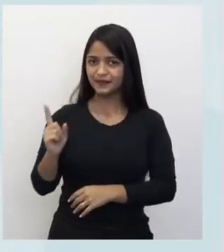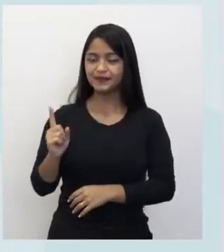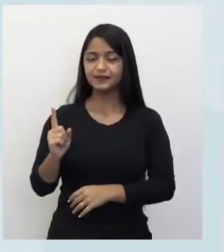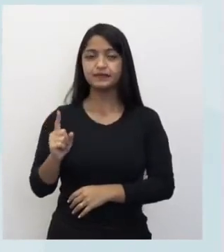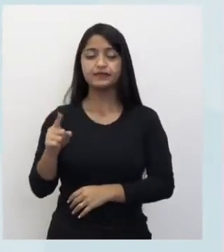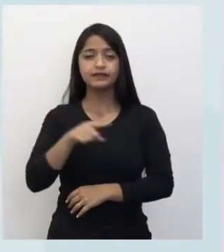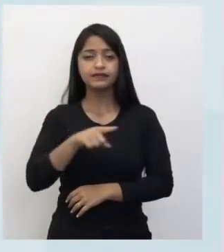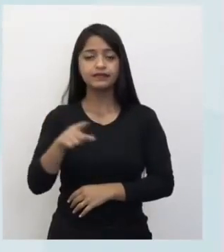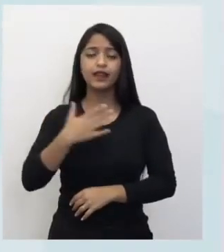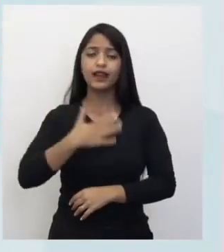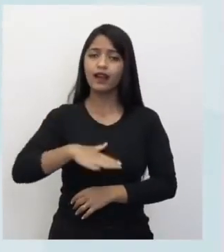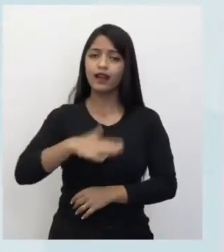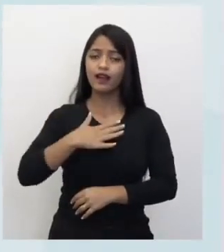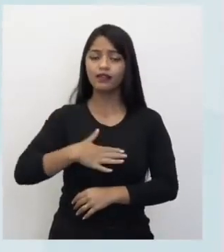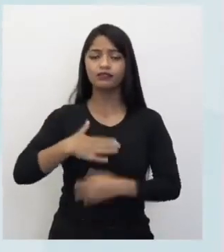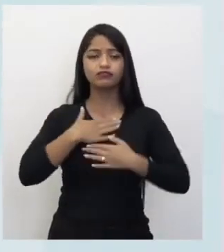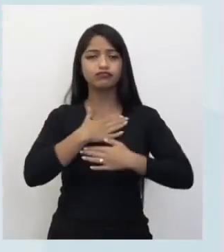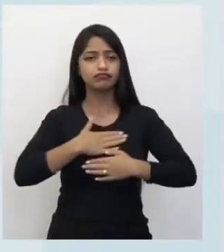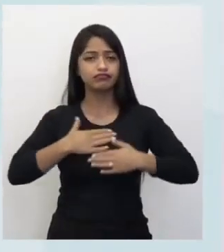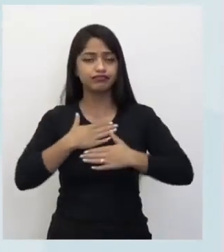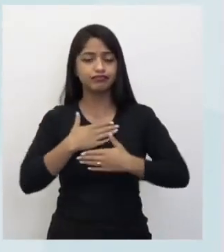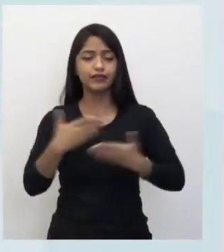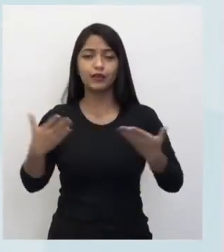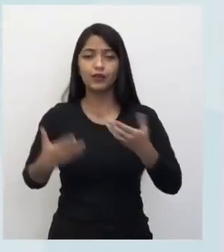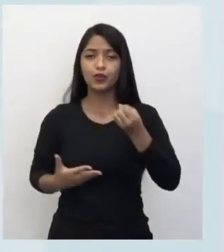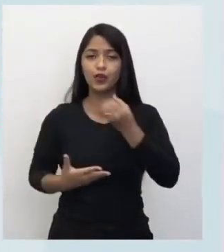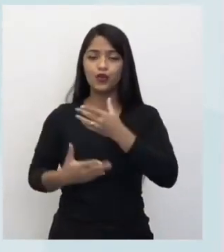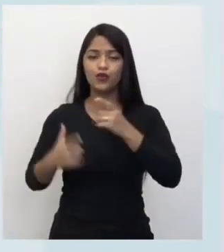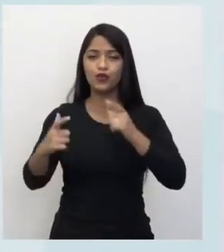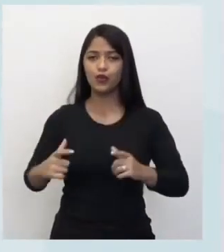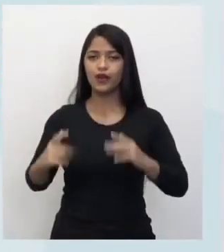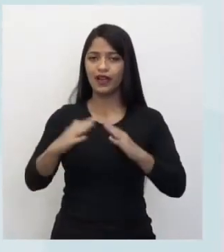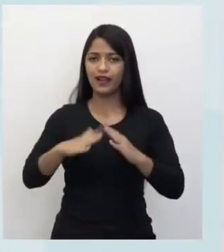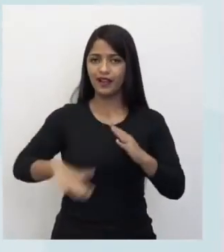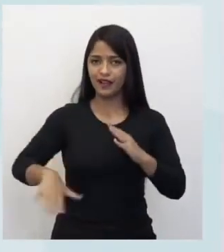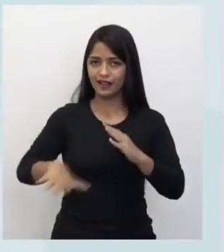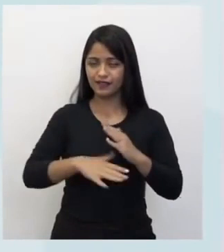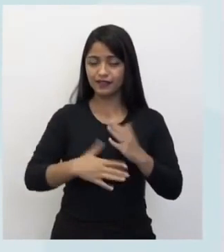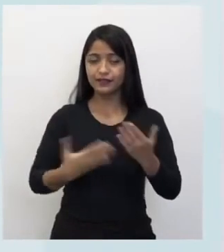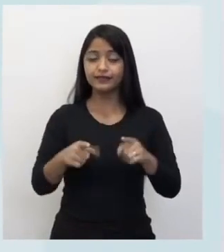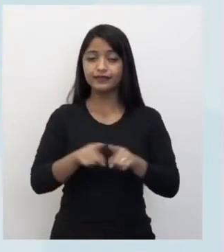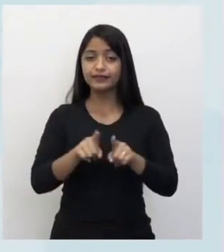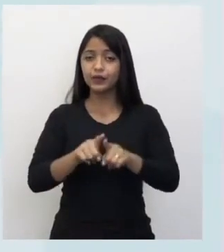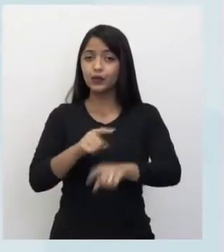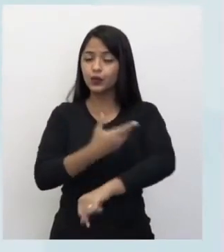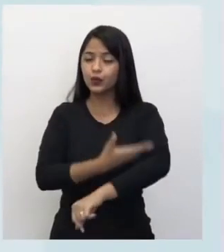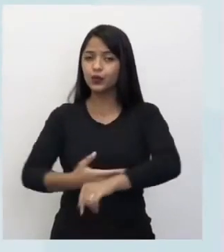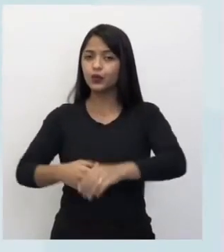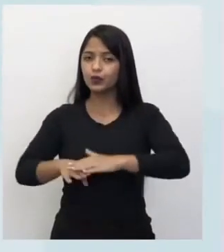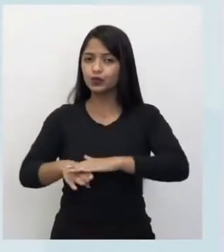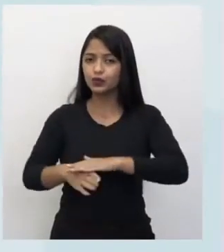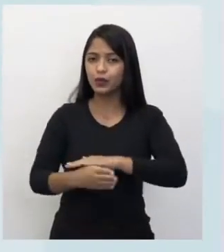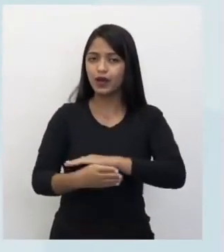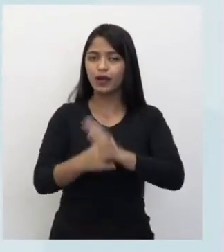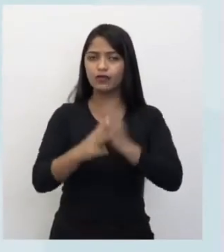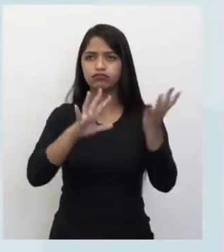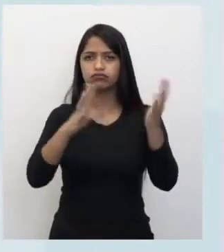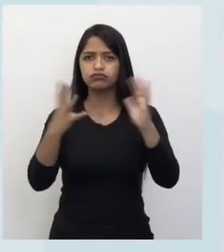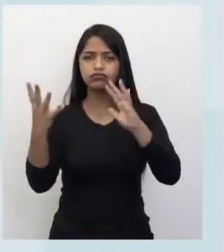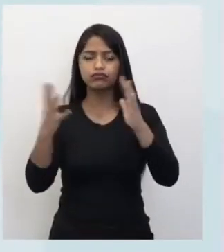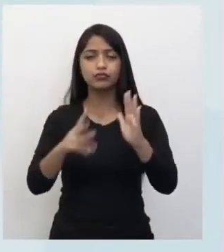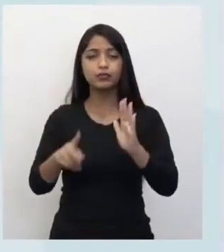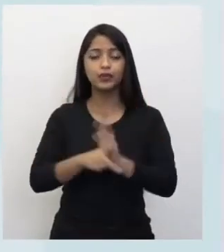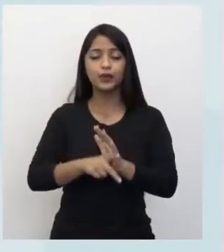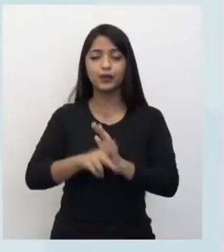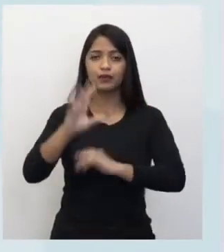estão calmas e confortáveis em suas novas habitações e se acostumando com o clima da Caatinga. O calma aí pode até ser uma